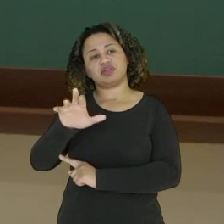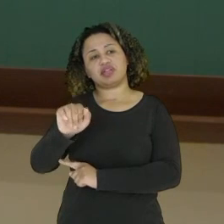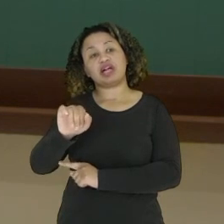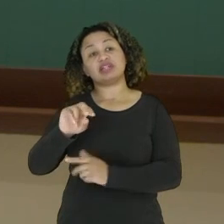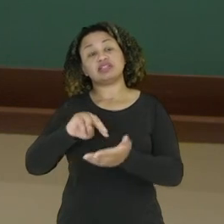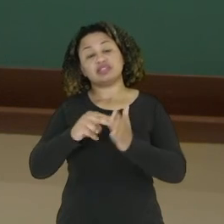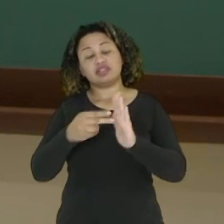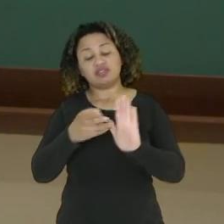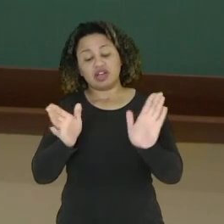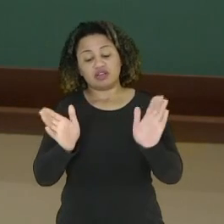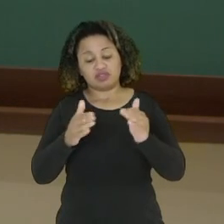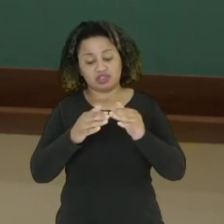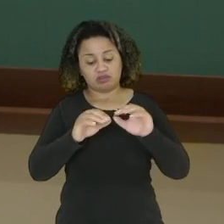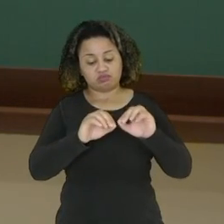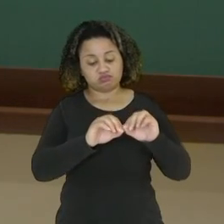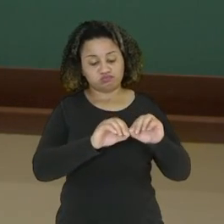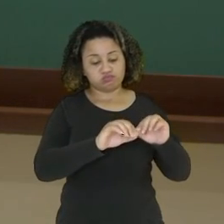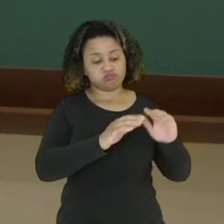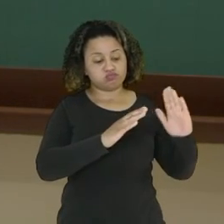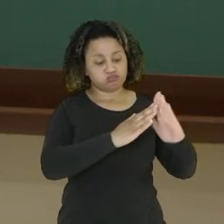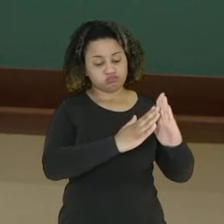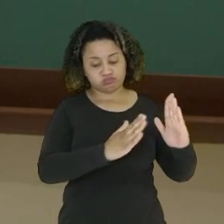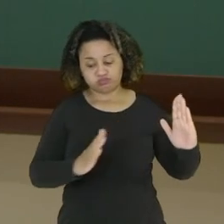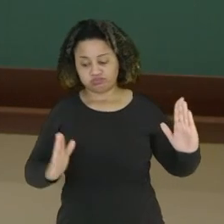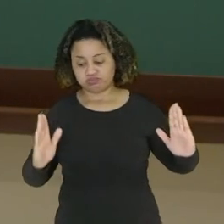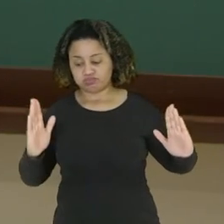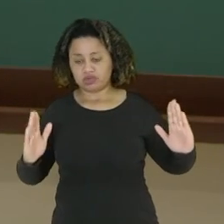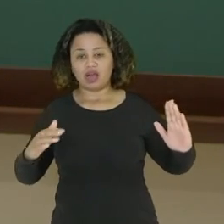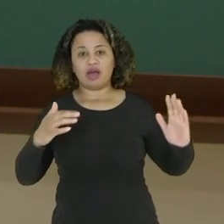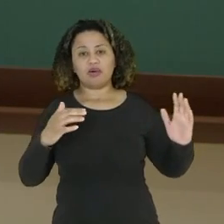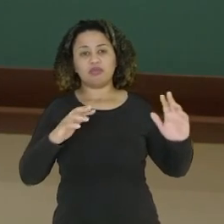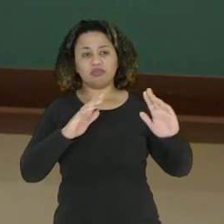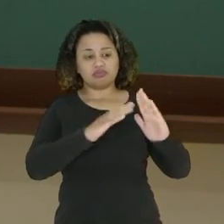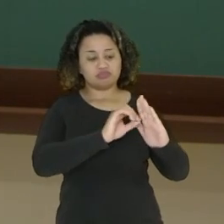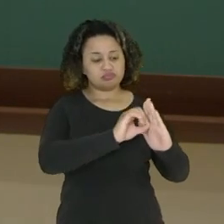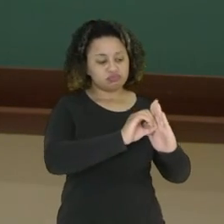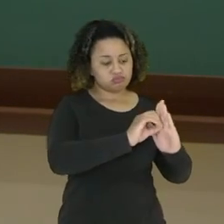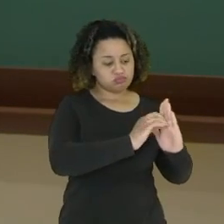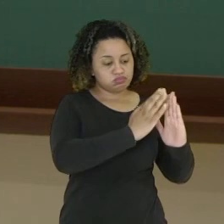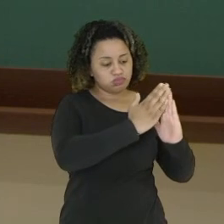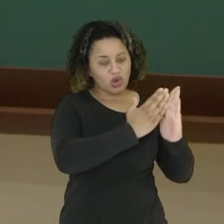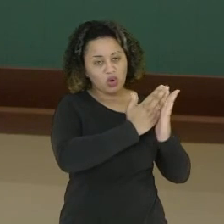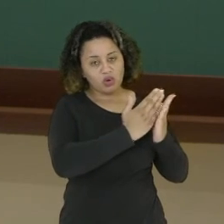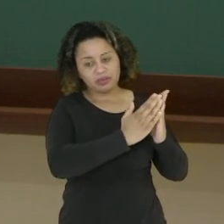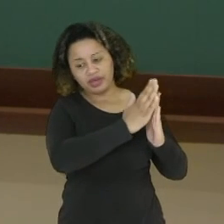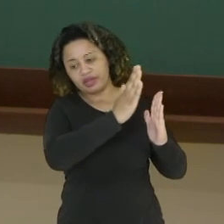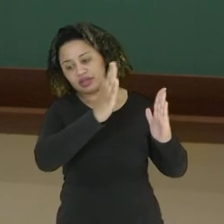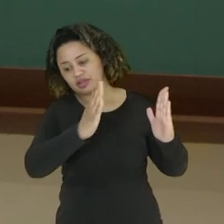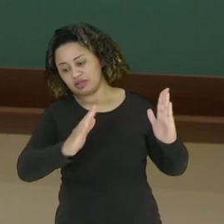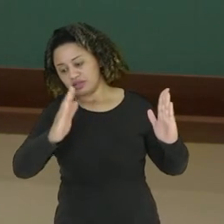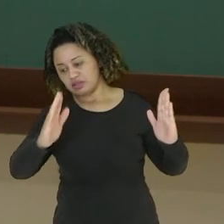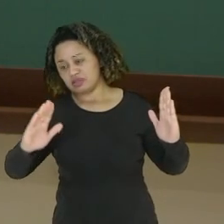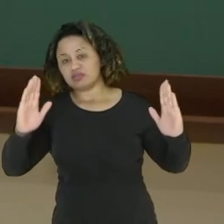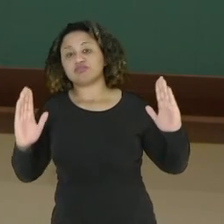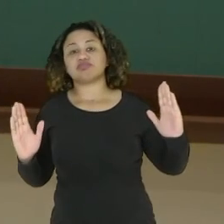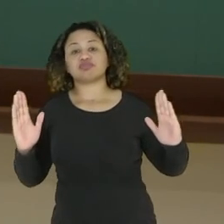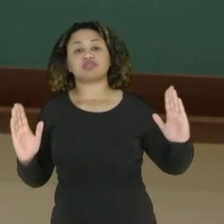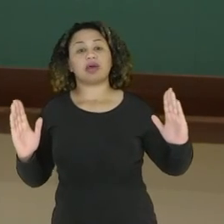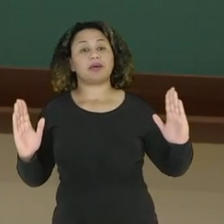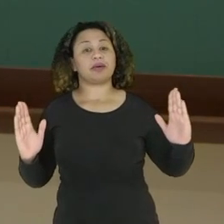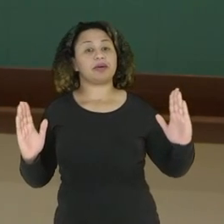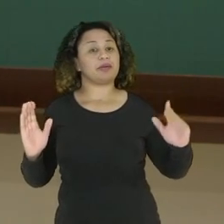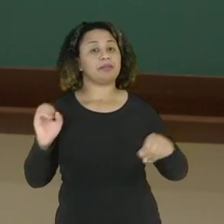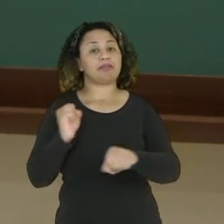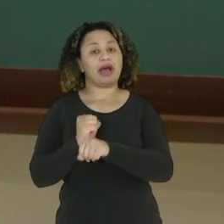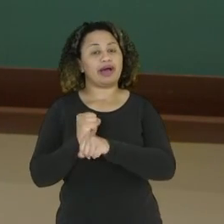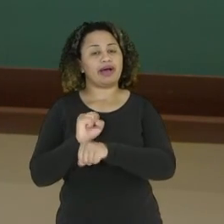confinada. Você bate, ela vai ir uma onda por cima, ela bate e reflete. Só que na reflexão ela já